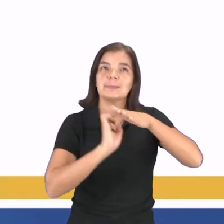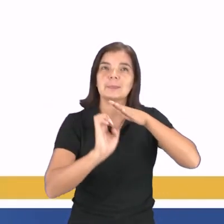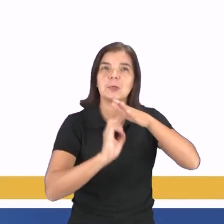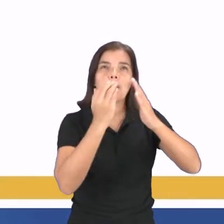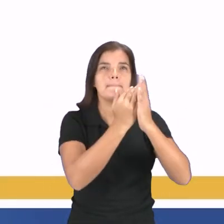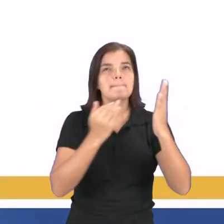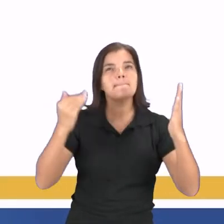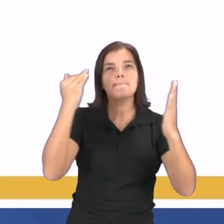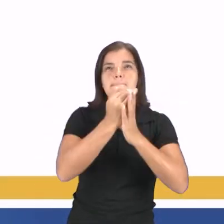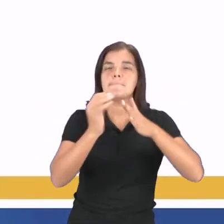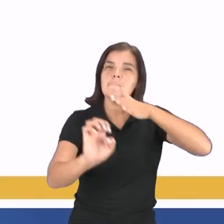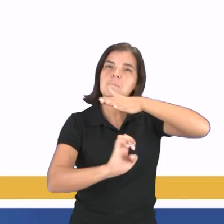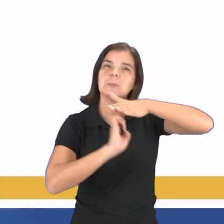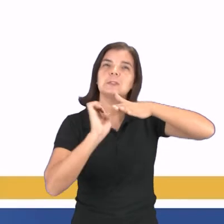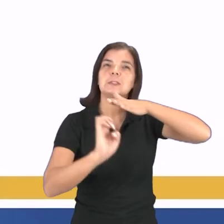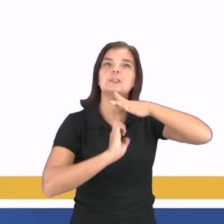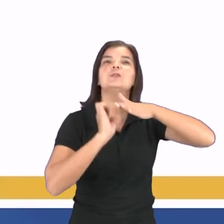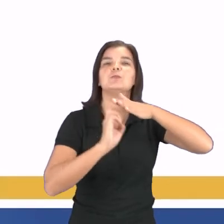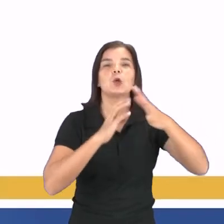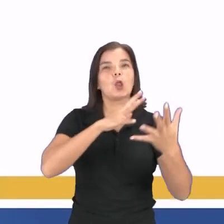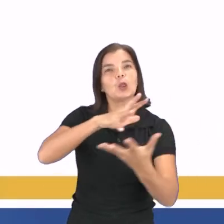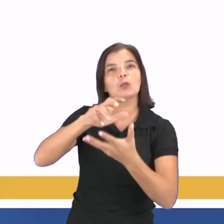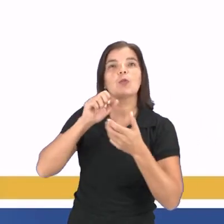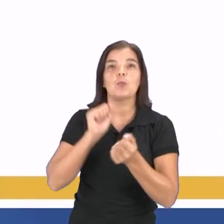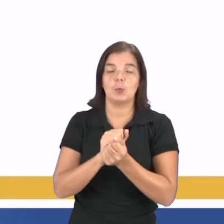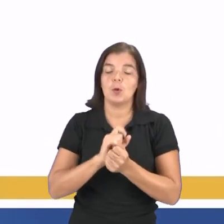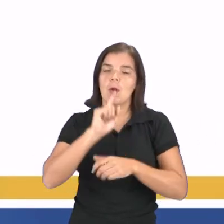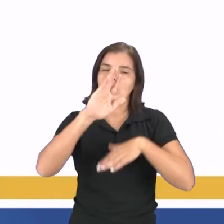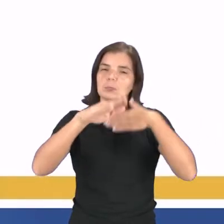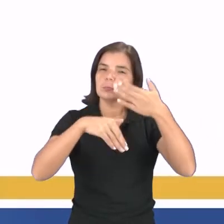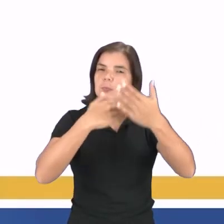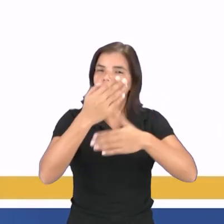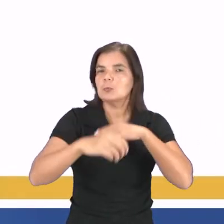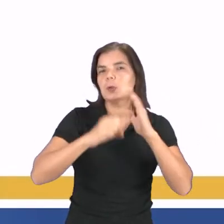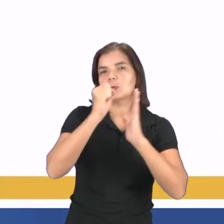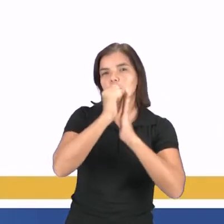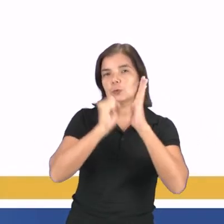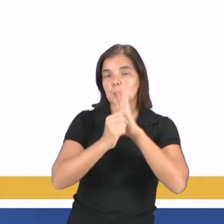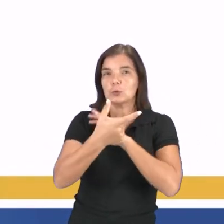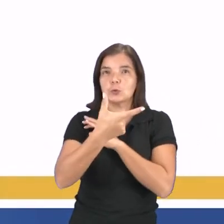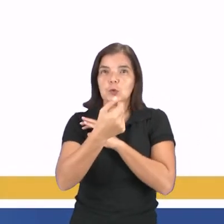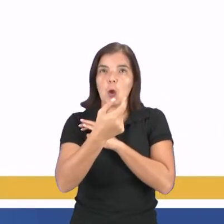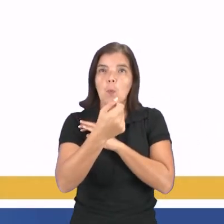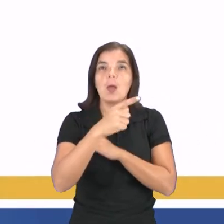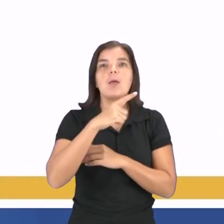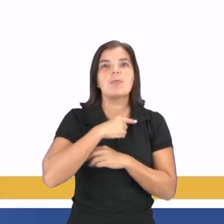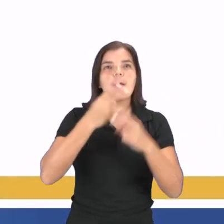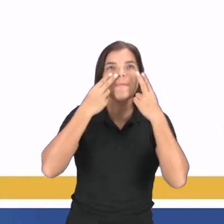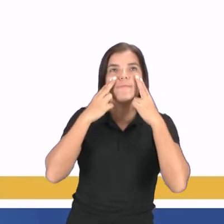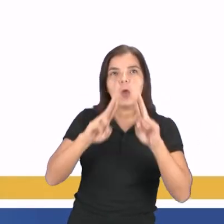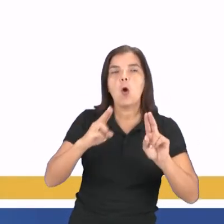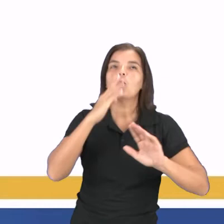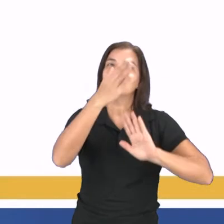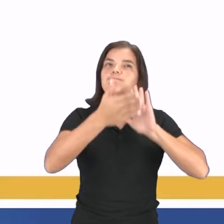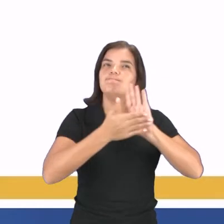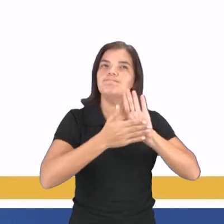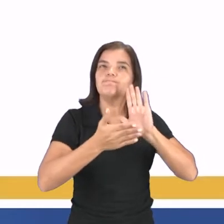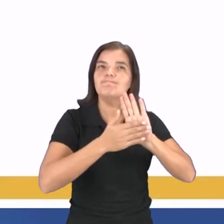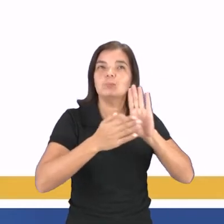da maior empresa de comunicação do mundo. Com o passar do tempo, o século XX testemunhou o processo